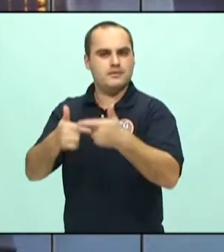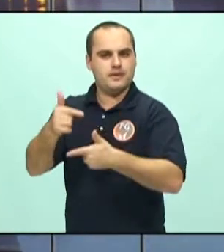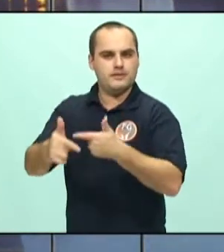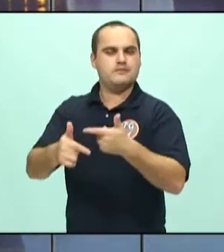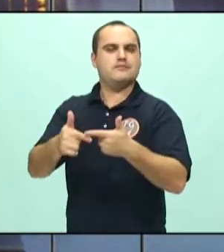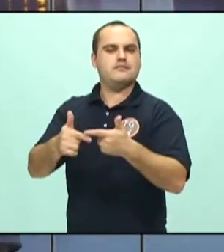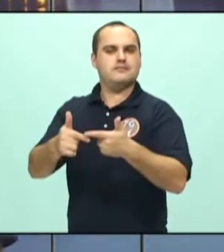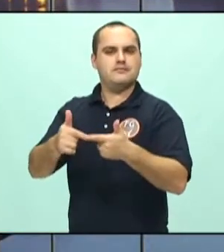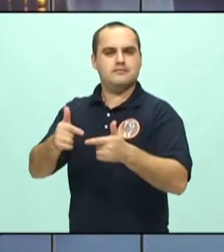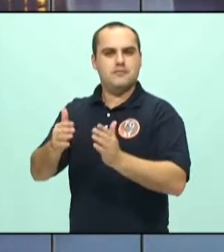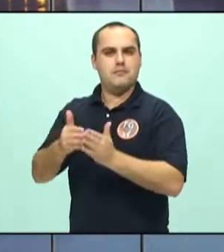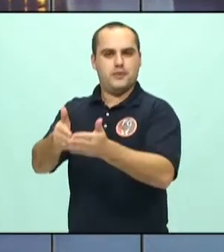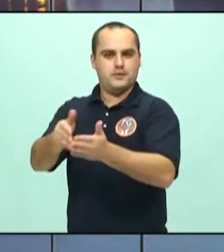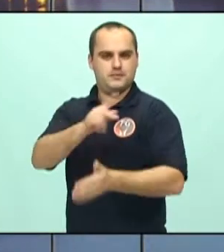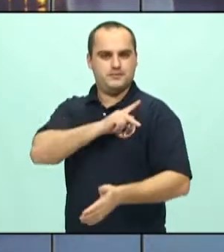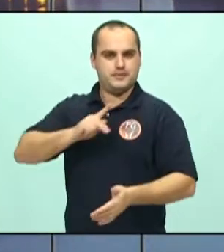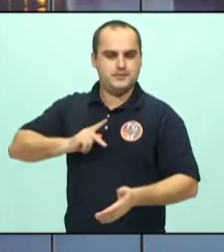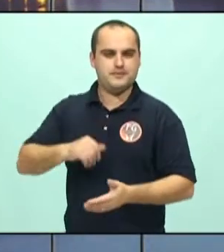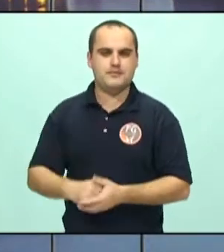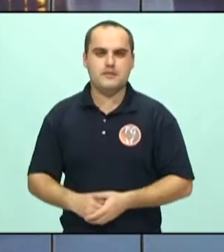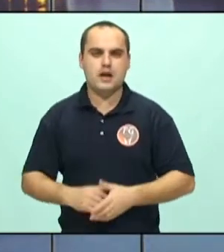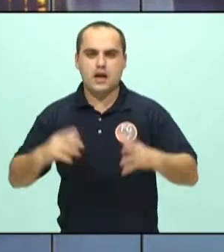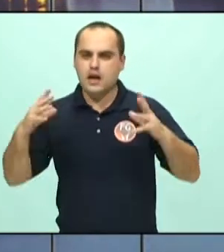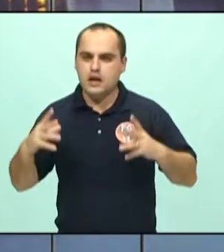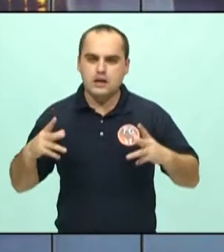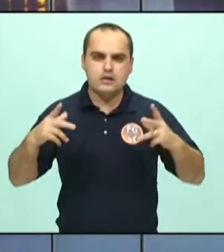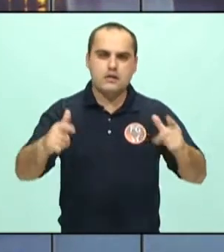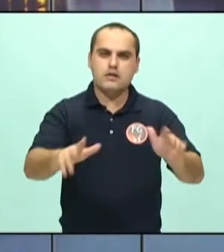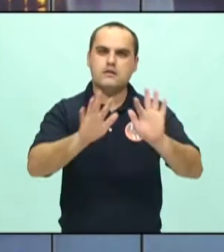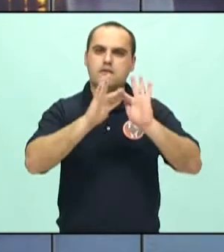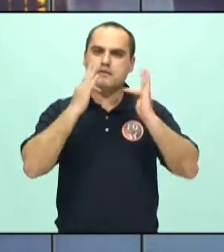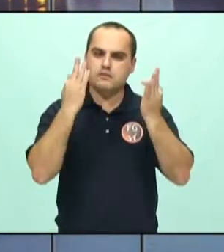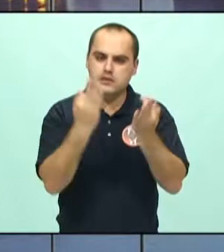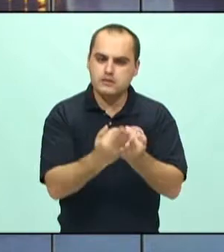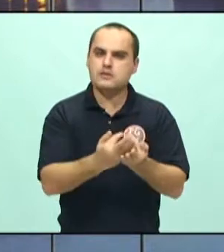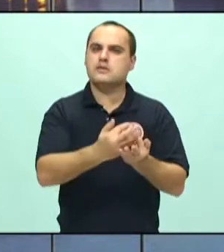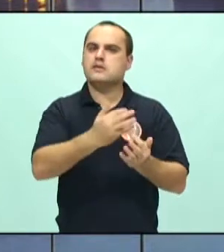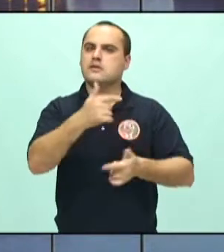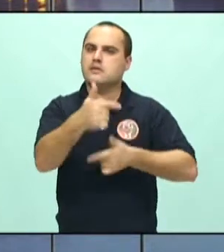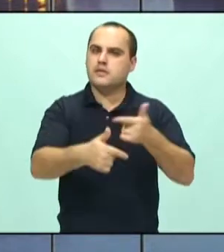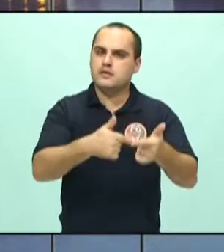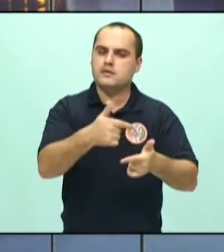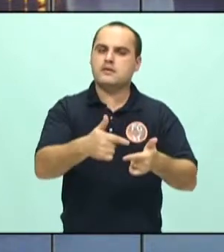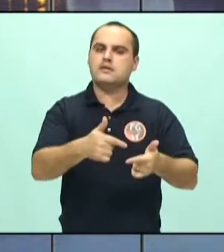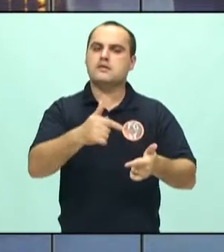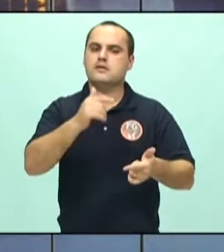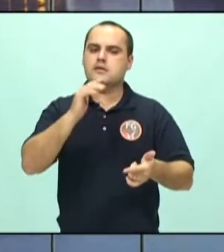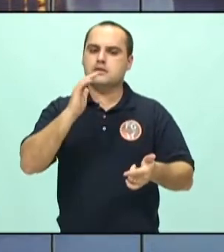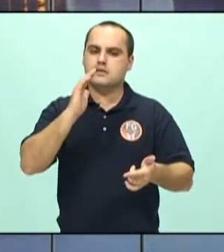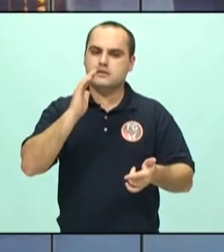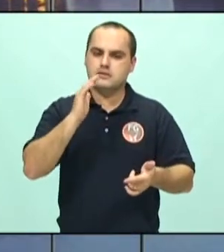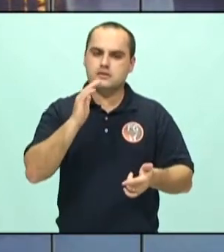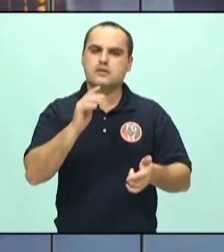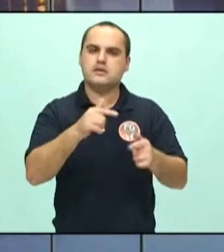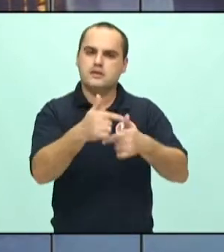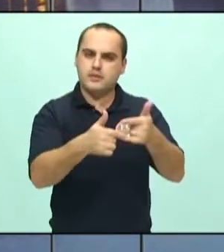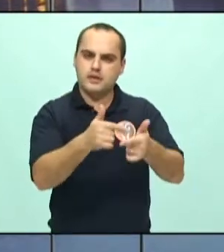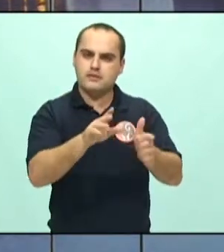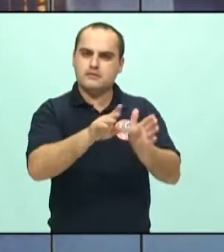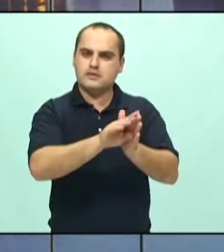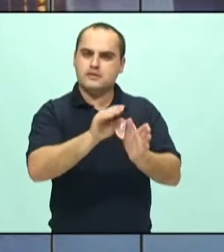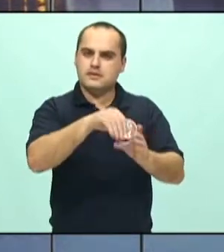também nós deixamos um recado para todos aqueles familiares daqueles trabalhadores que deixaram a sua vida no exercício da profissão. Então